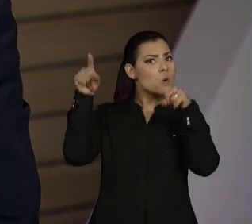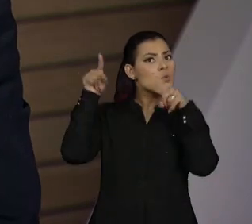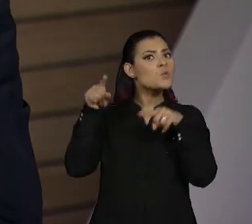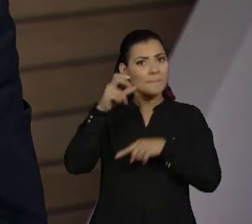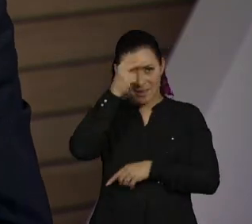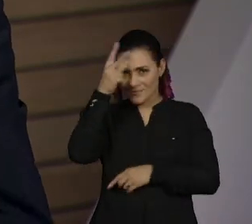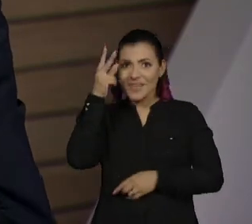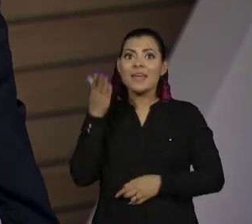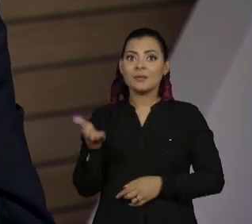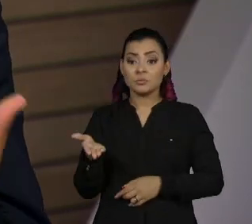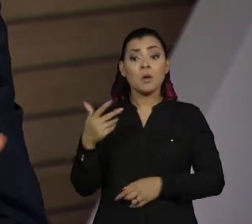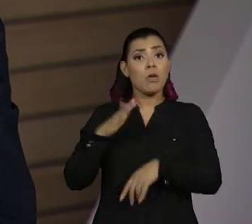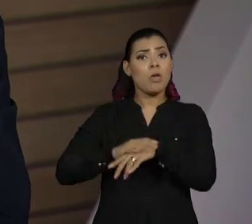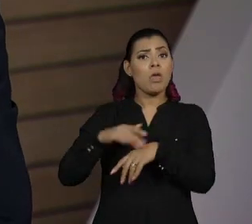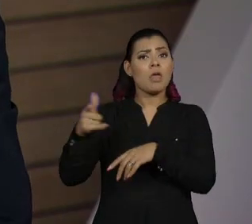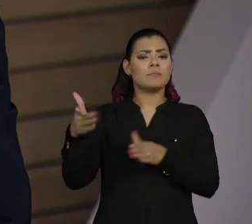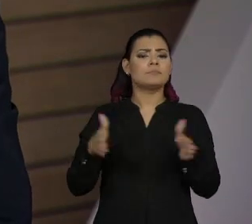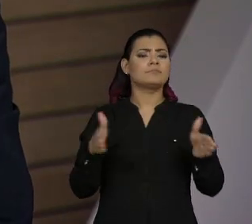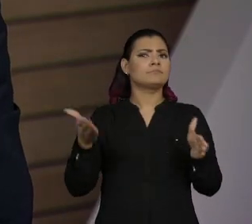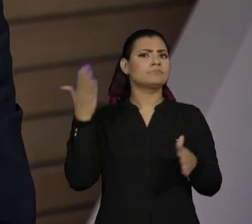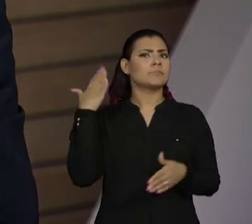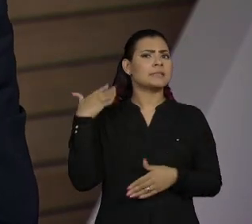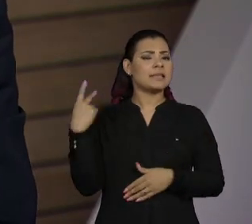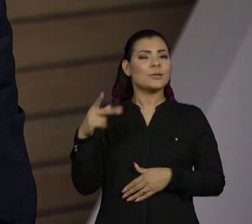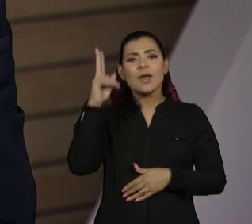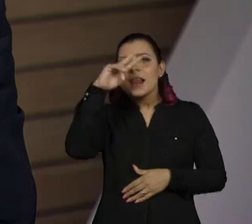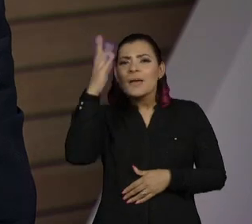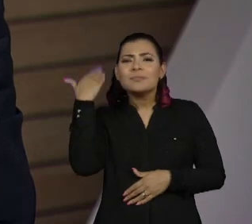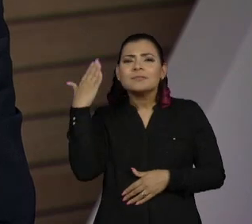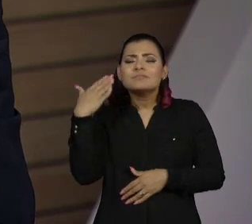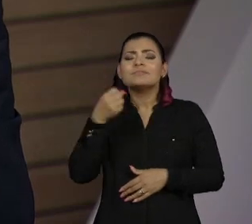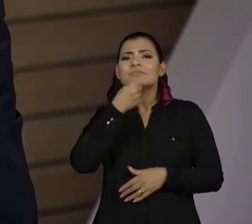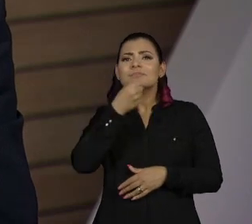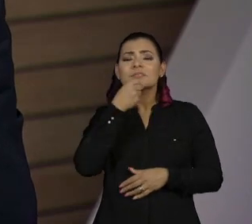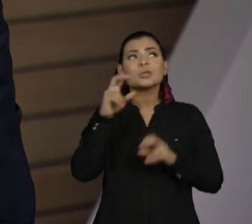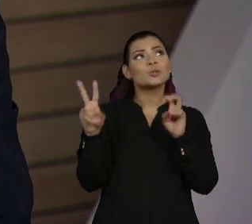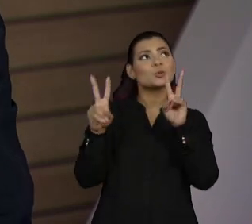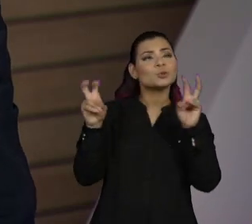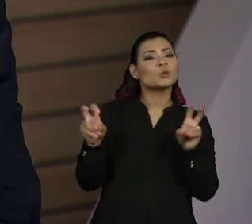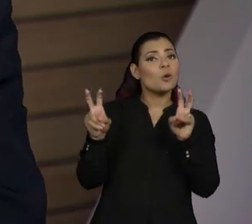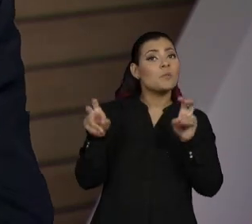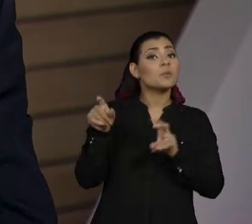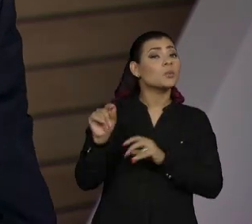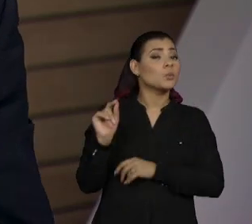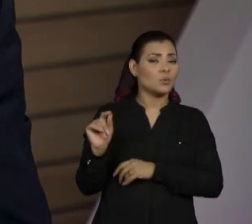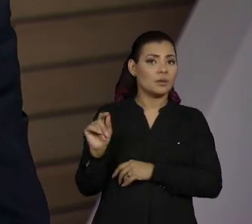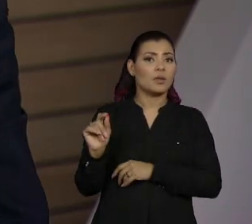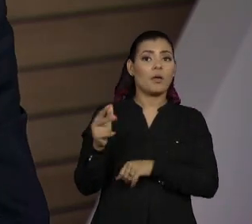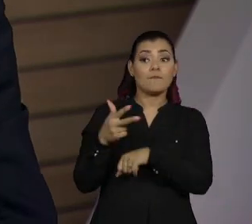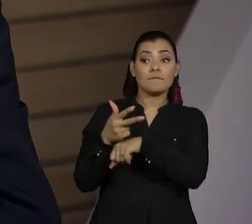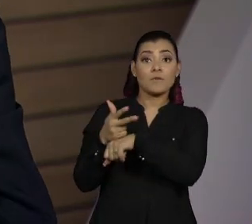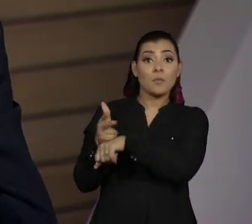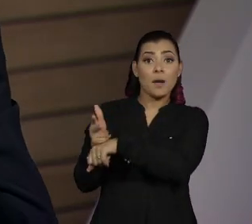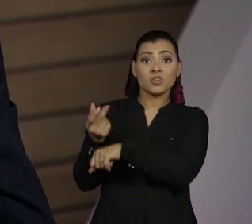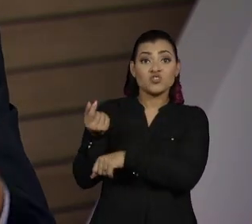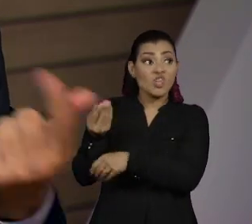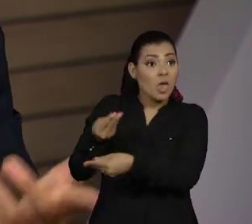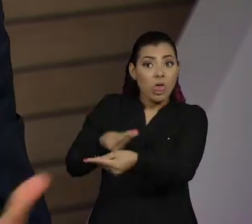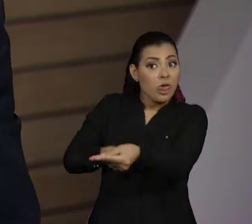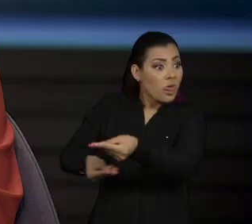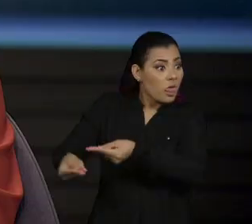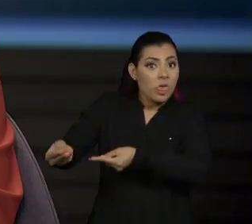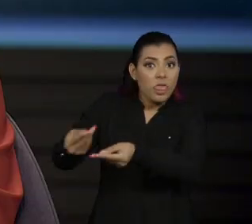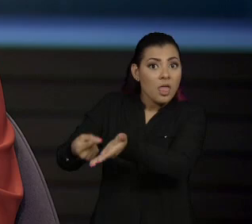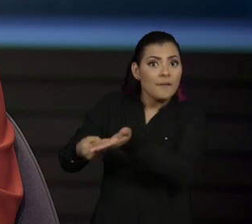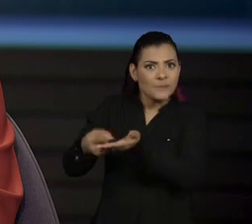usado, inclusive, aqueles episódios que a gente falou no último programa sobre o Emanuel Pinheiro ter sido filmado recebendo dinheiro num